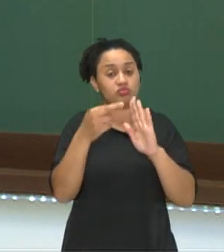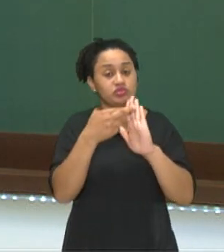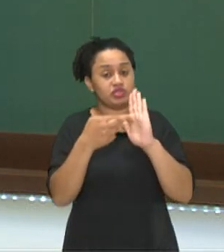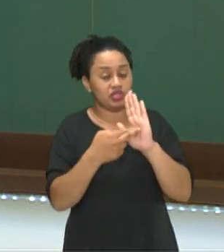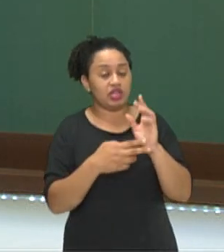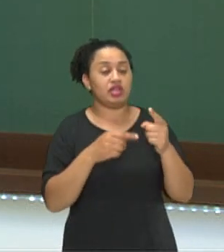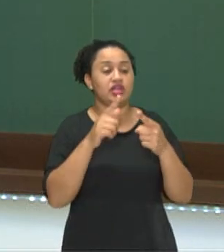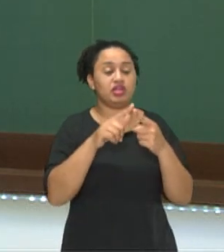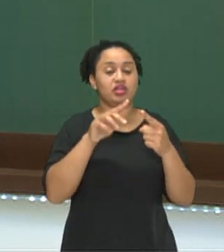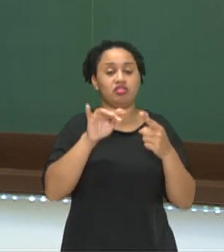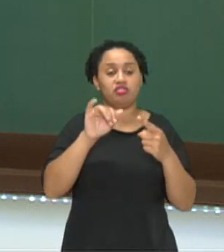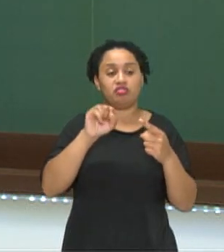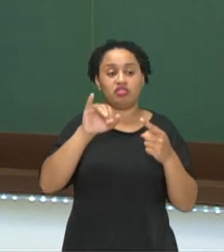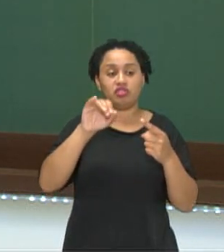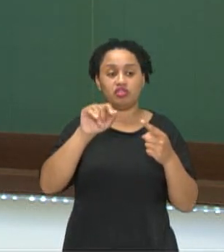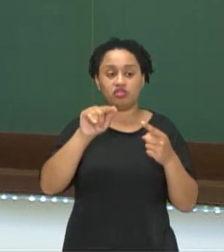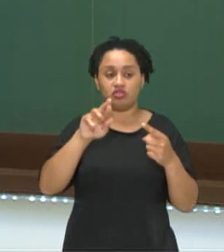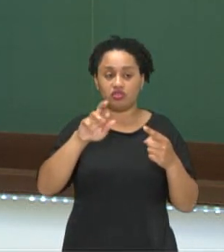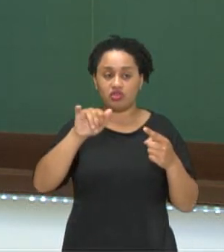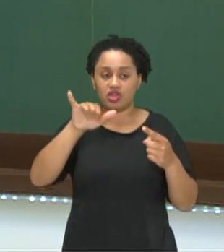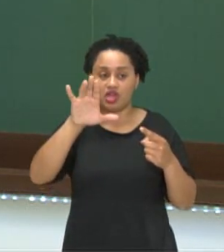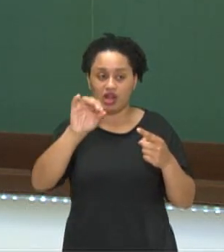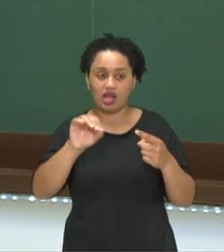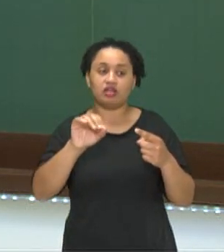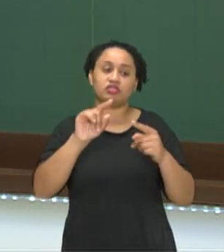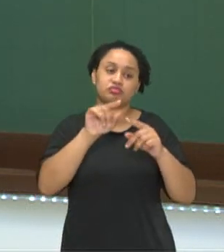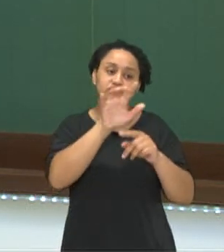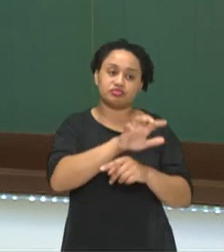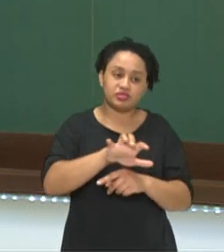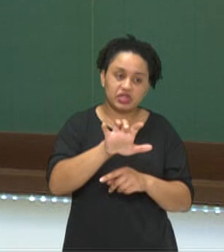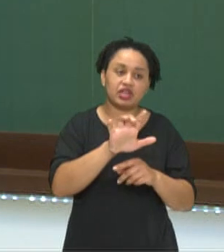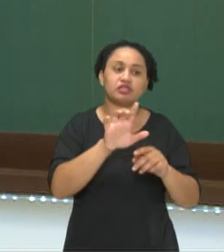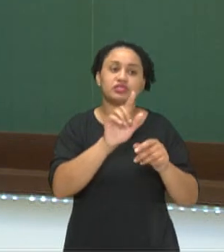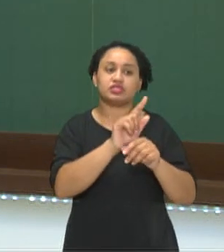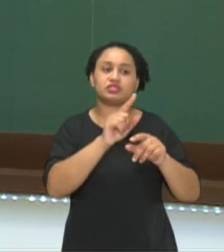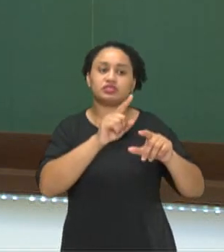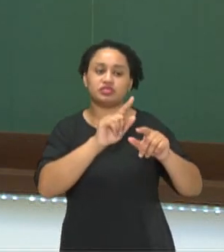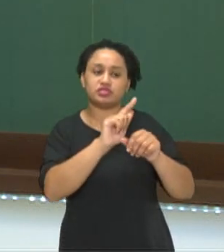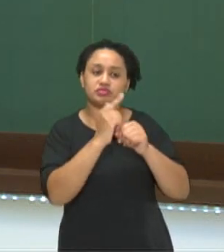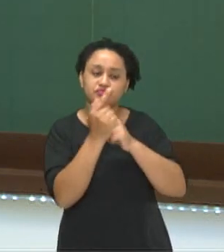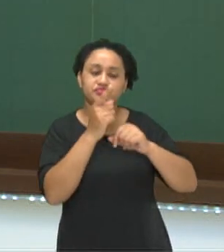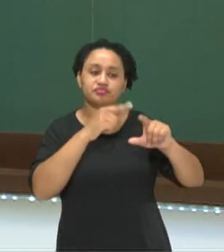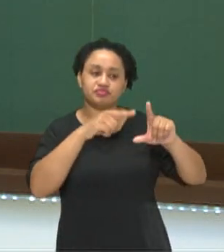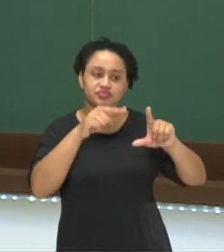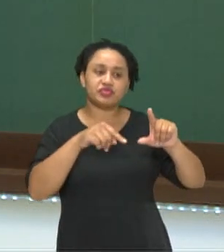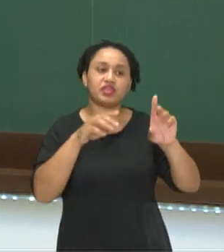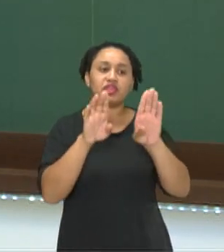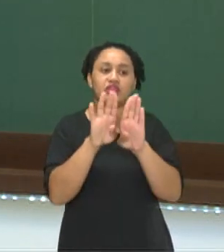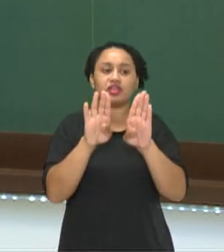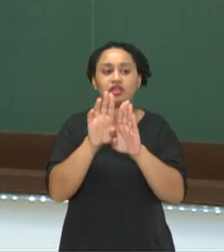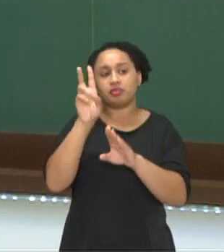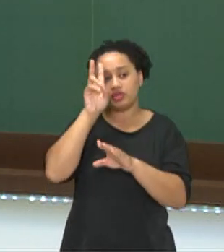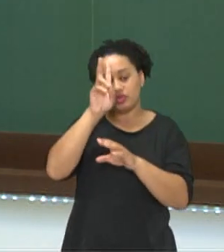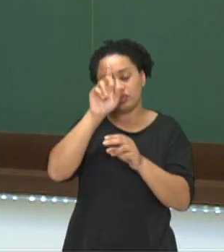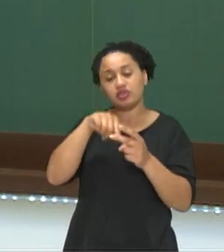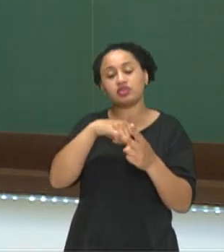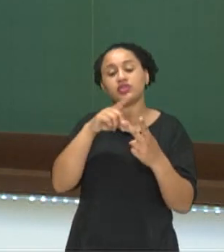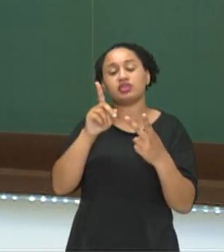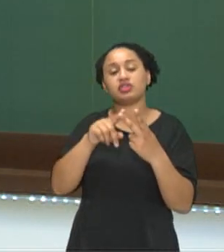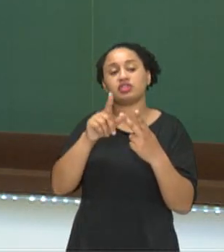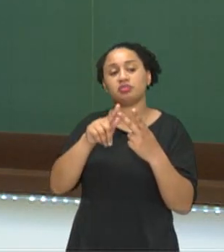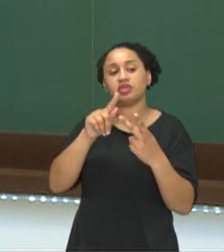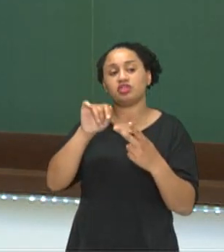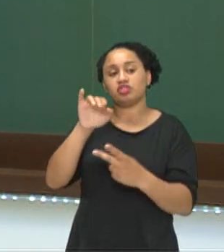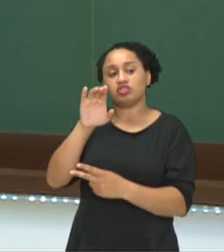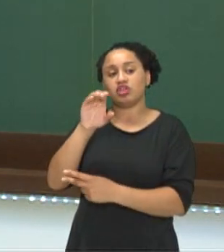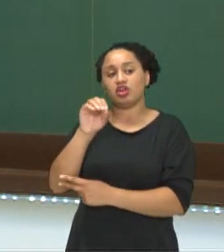o fisiográfico a partir dos critérios físicos, geográficos, históricos e também o critério geopolítico, que é um